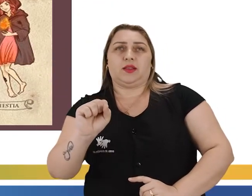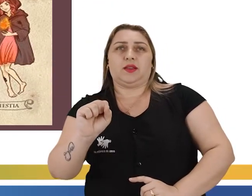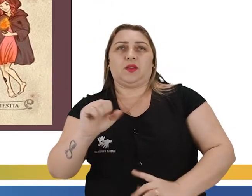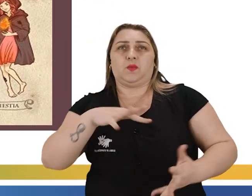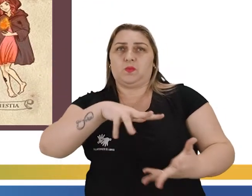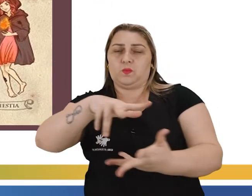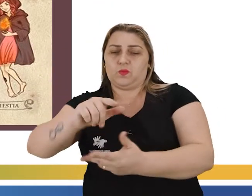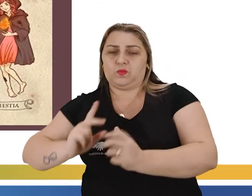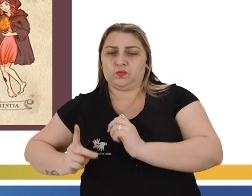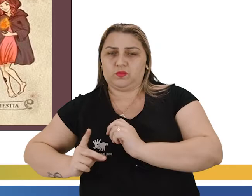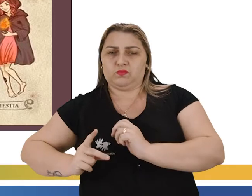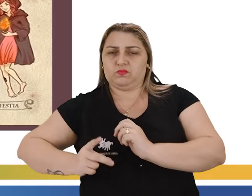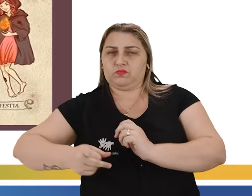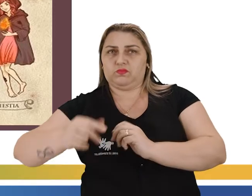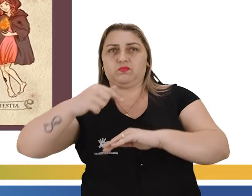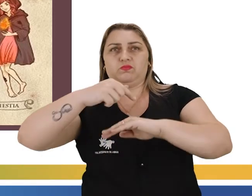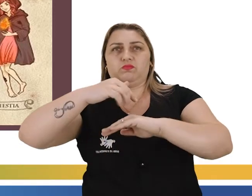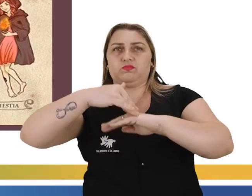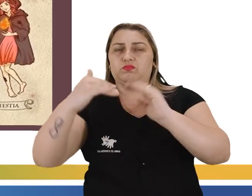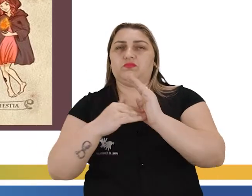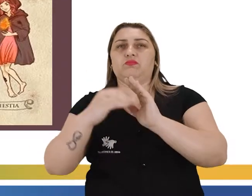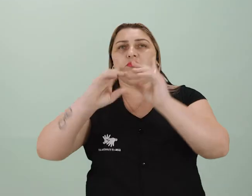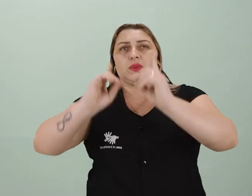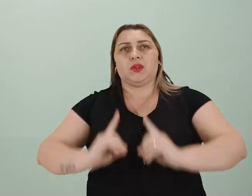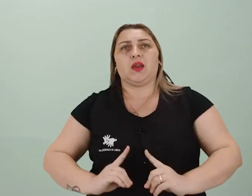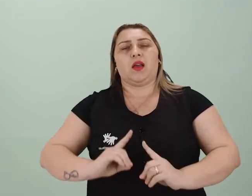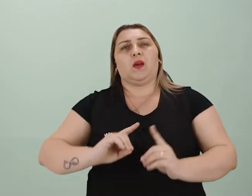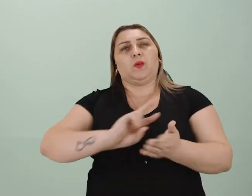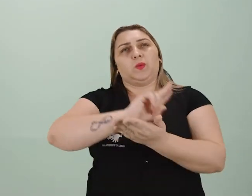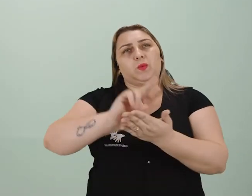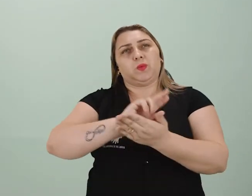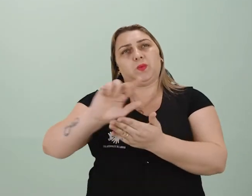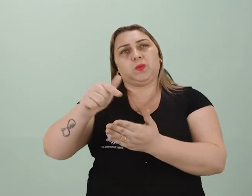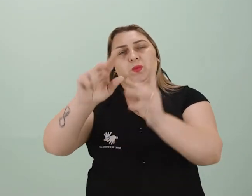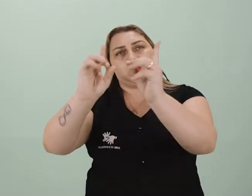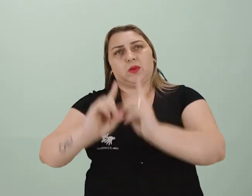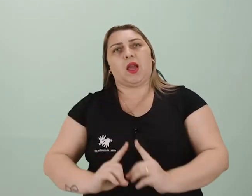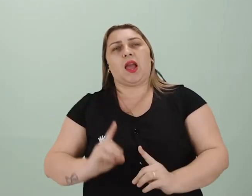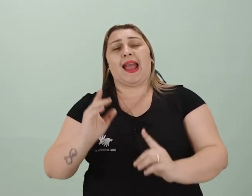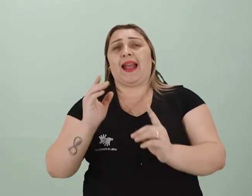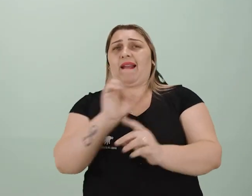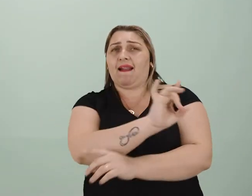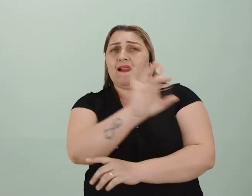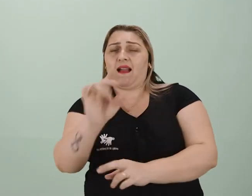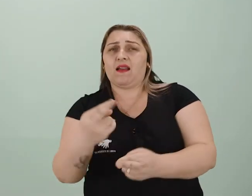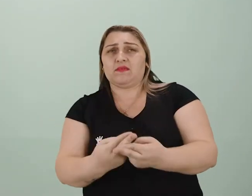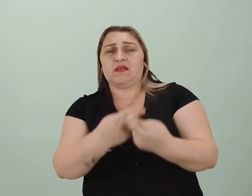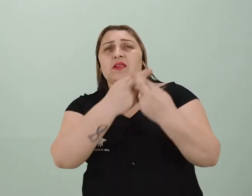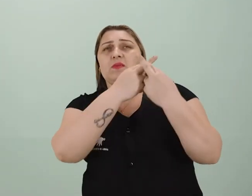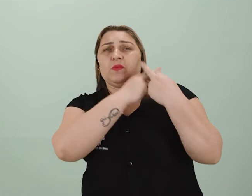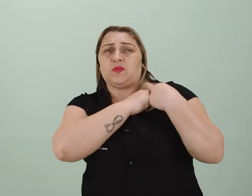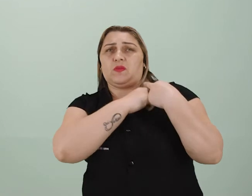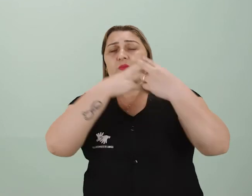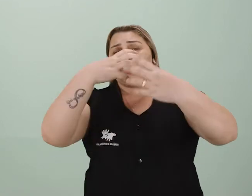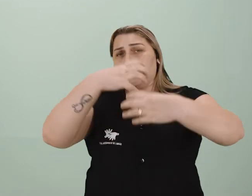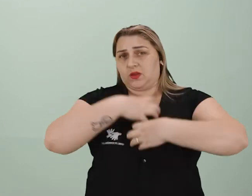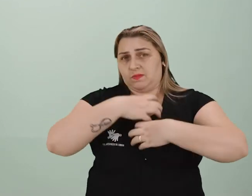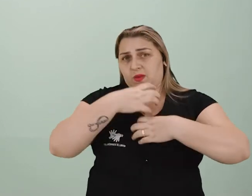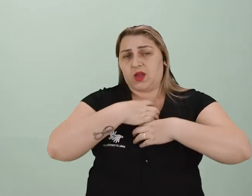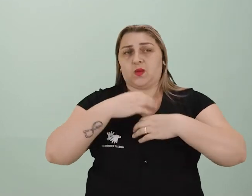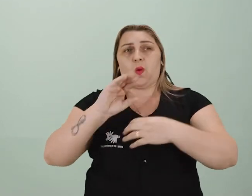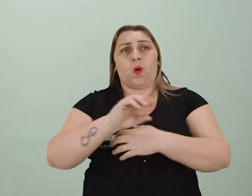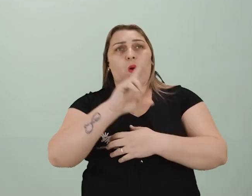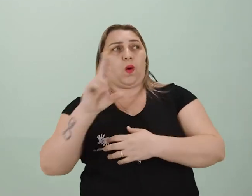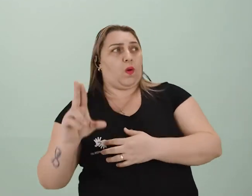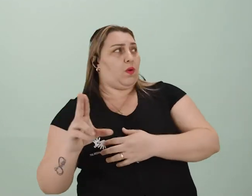e assim sucessivamente, né? Vários outros deuses, e cada um responsável por um sentimento humano,